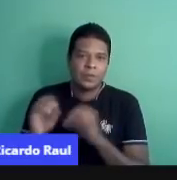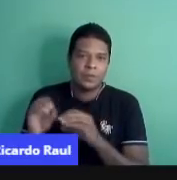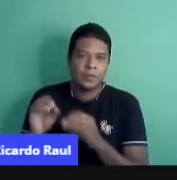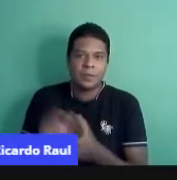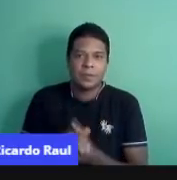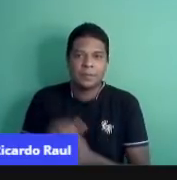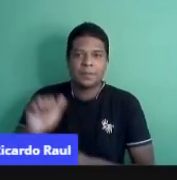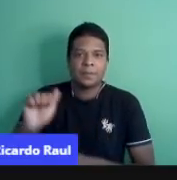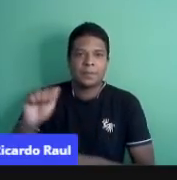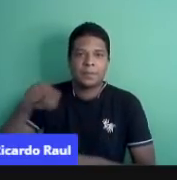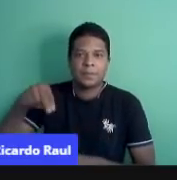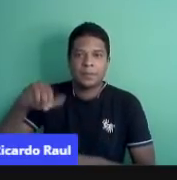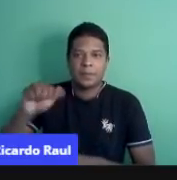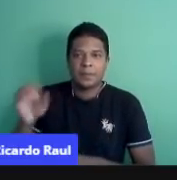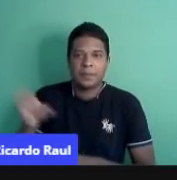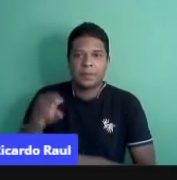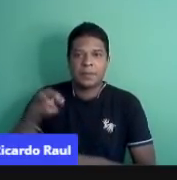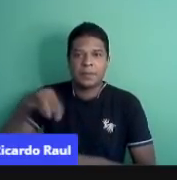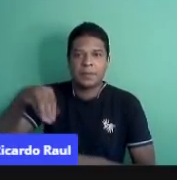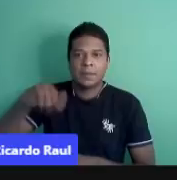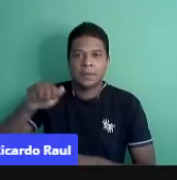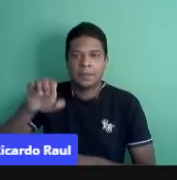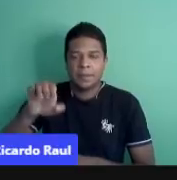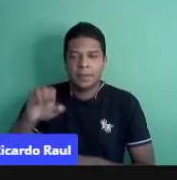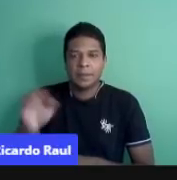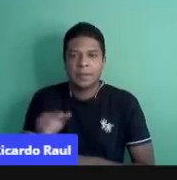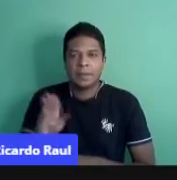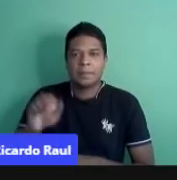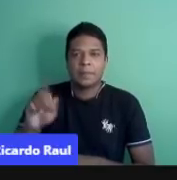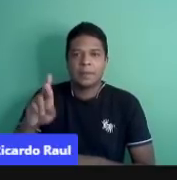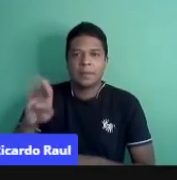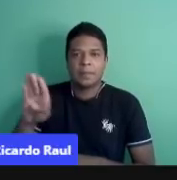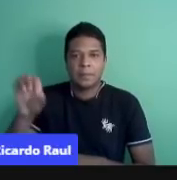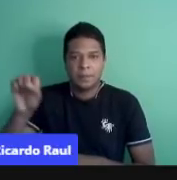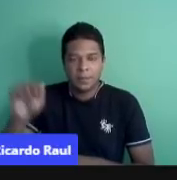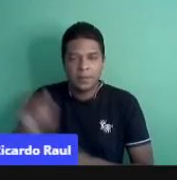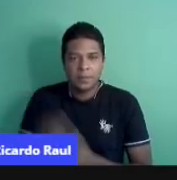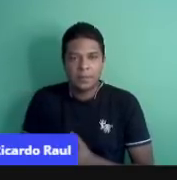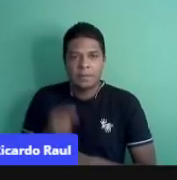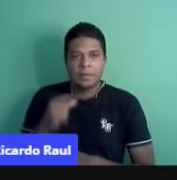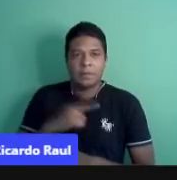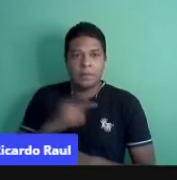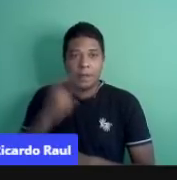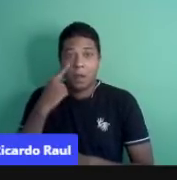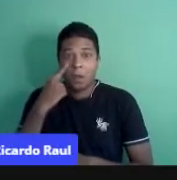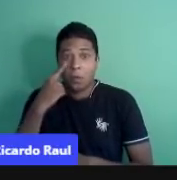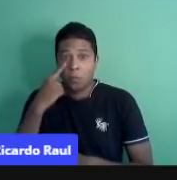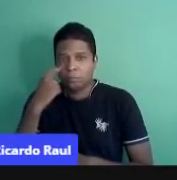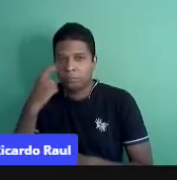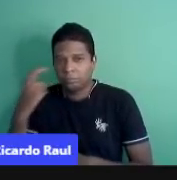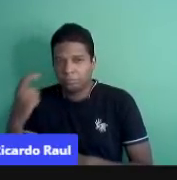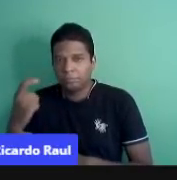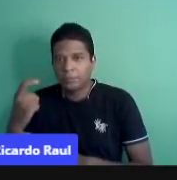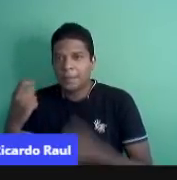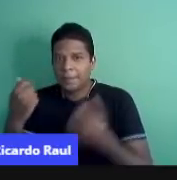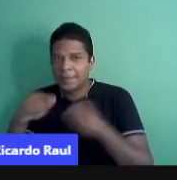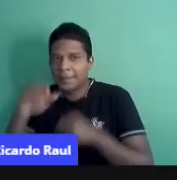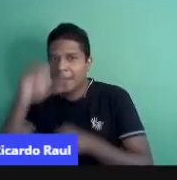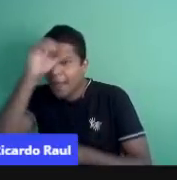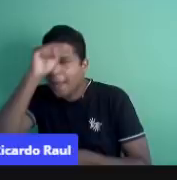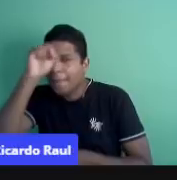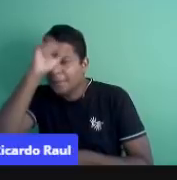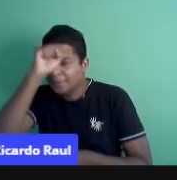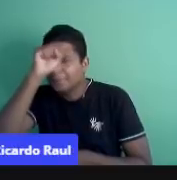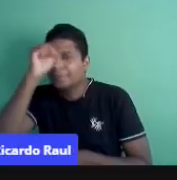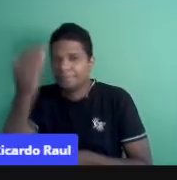Barbosa. Ela diz o seguinte: enquanto houver curiosidade, há o que aprender. Então eu deixo isso para